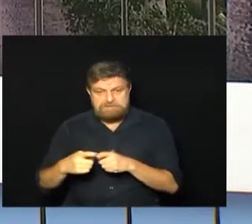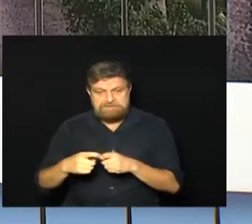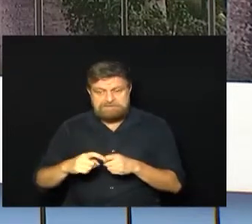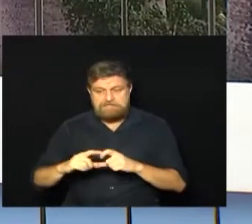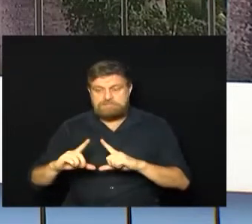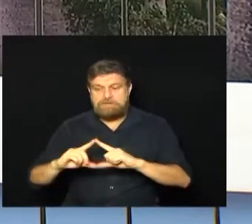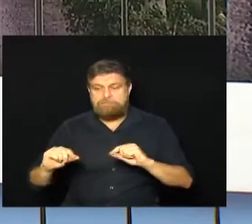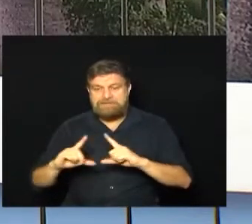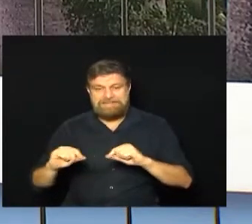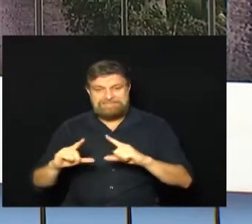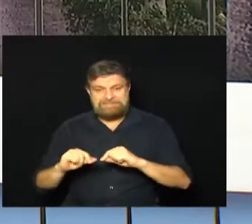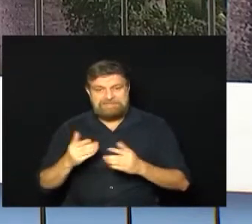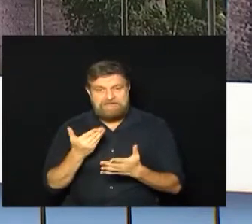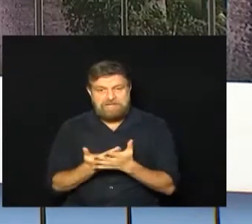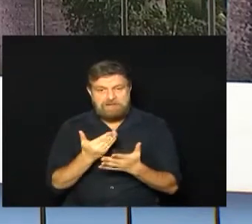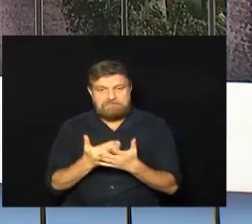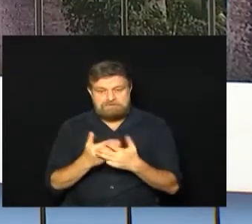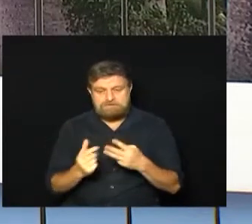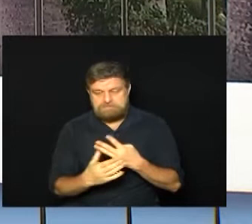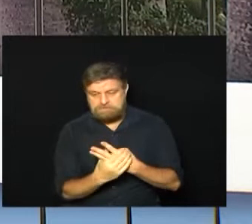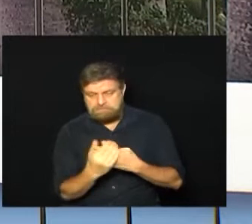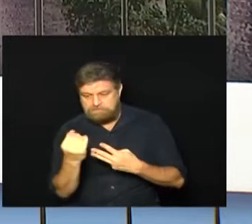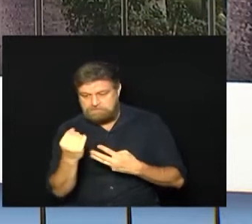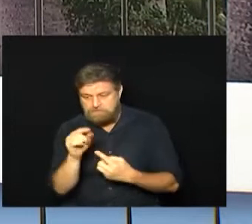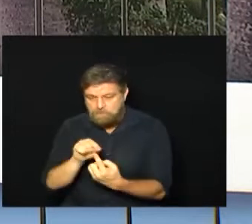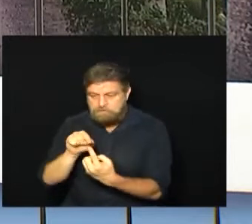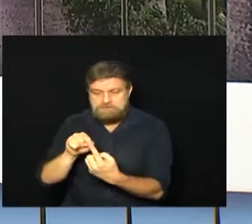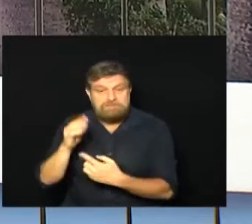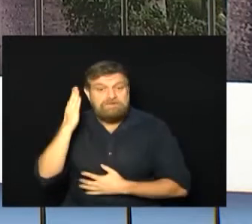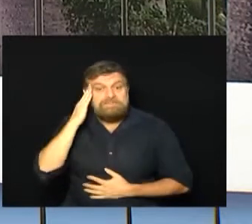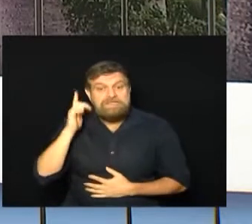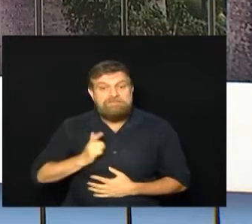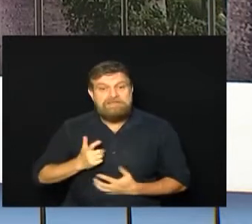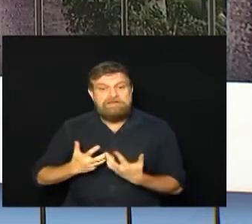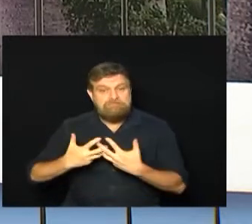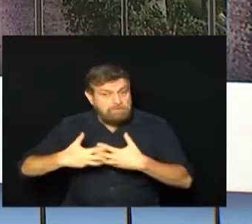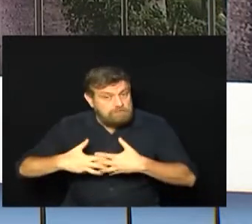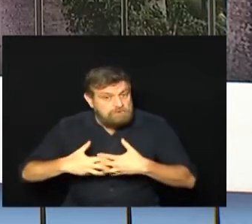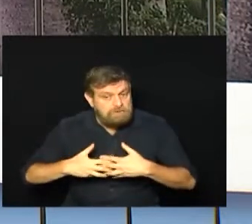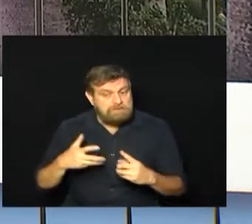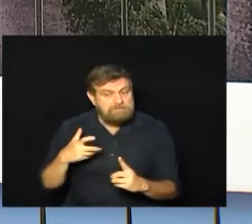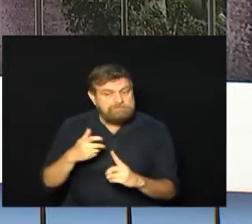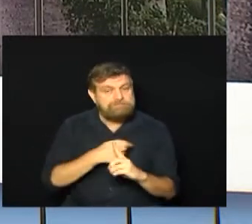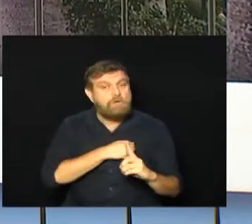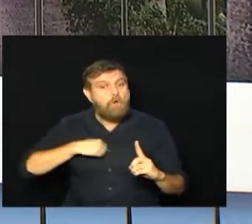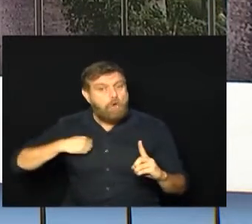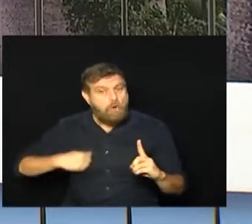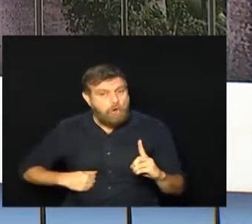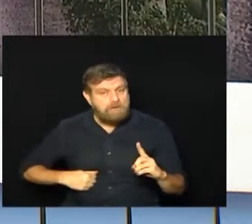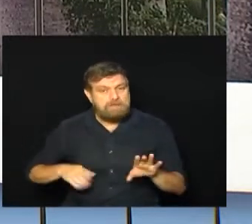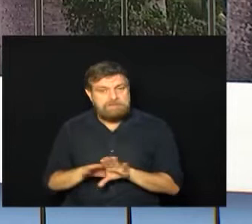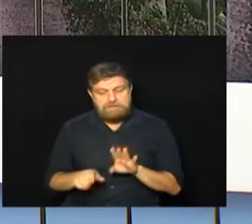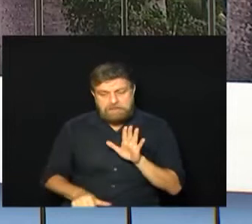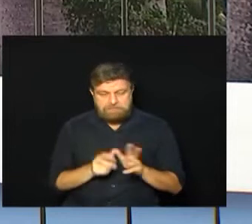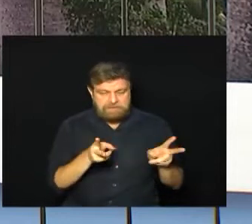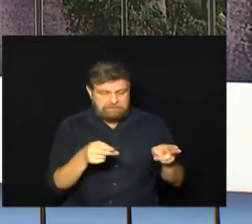Brasília. Então, um estudo coletivo que tem como objetivo aí saber sobre a efetividade dessa vacina. Na primeira fase,